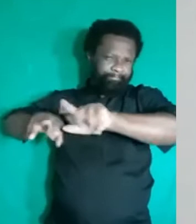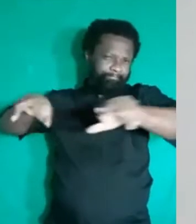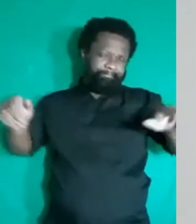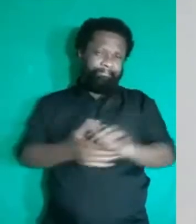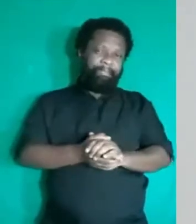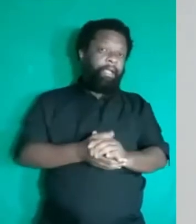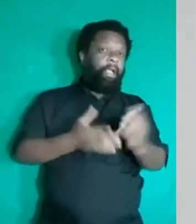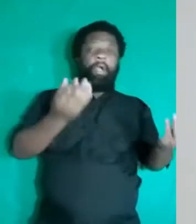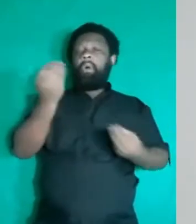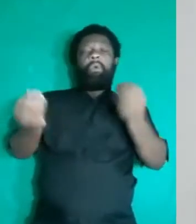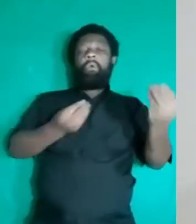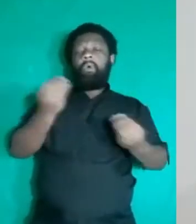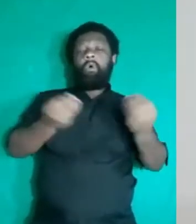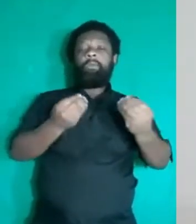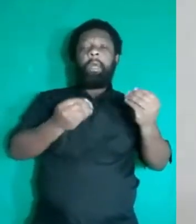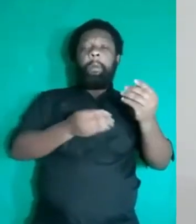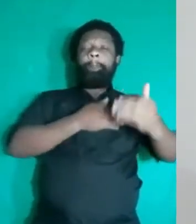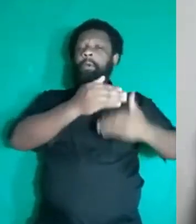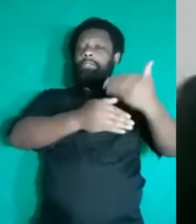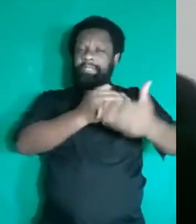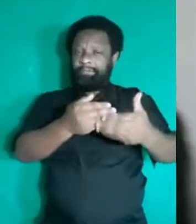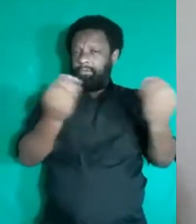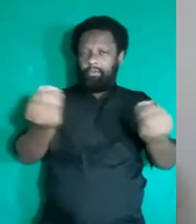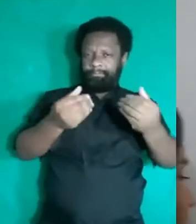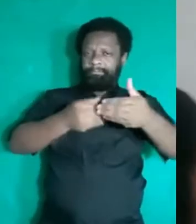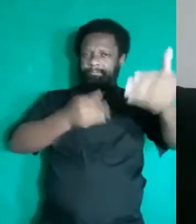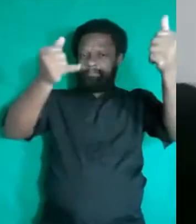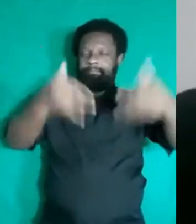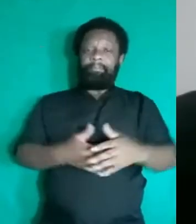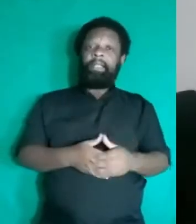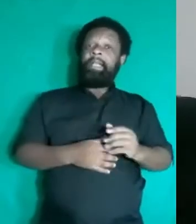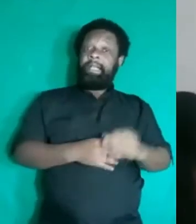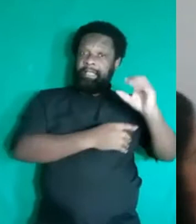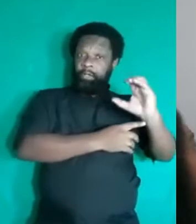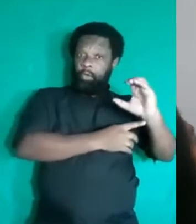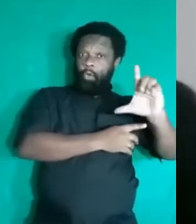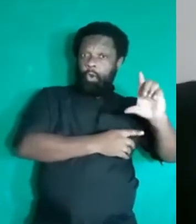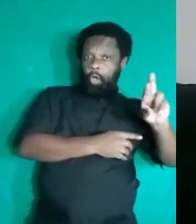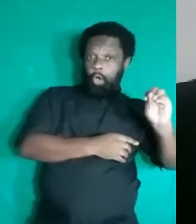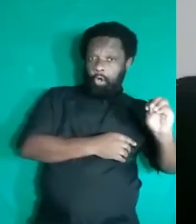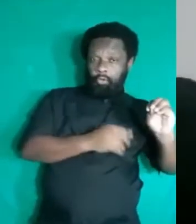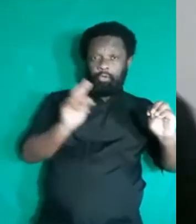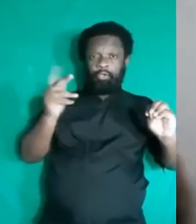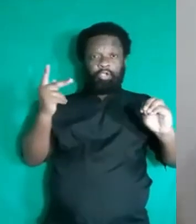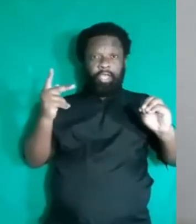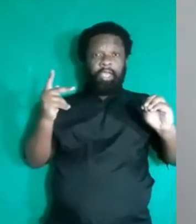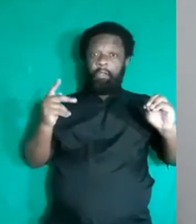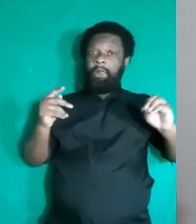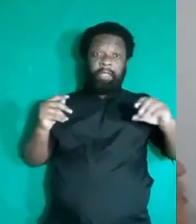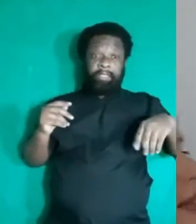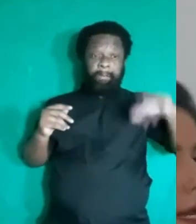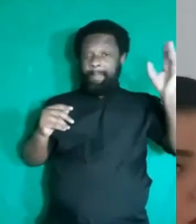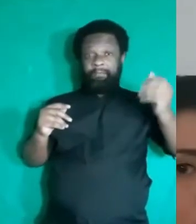de superfícies metálicas e várias outras utilidades. Vamos ver aqui como que seria o processo de ionização dele. Como o cloro